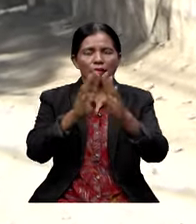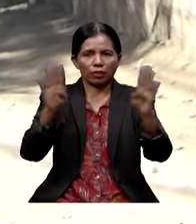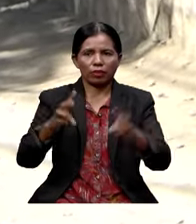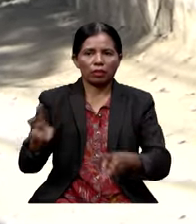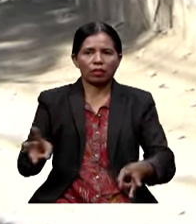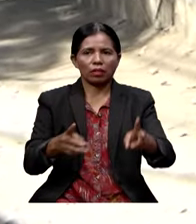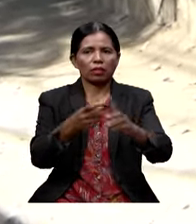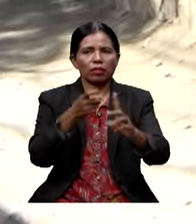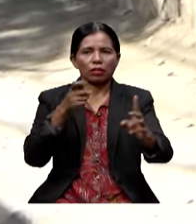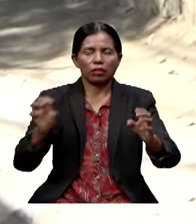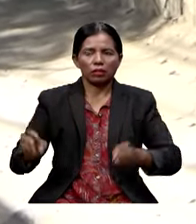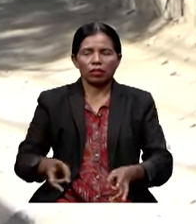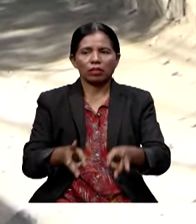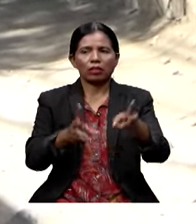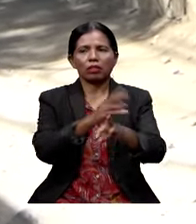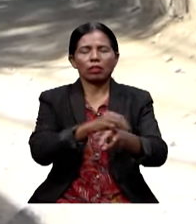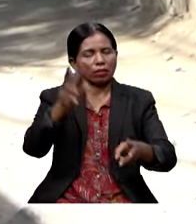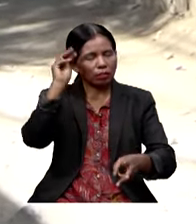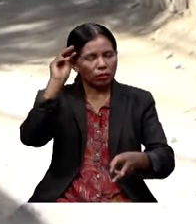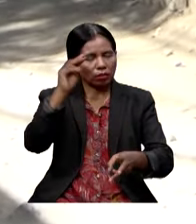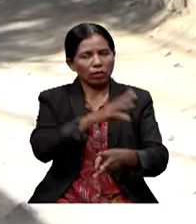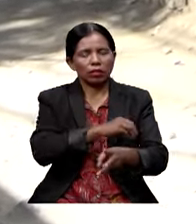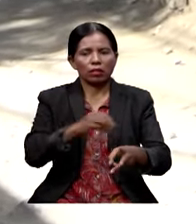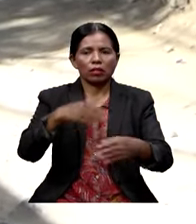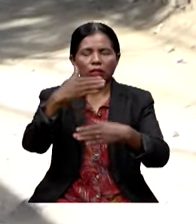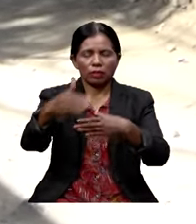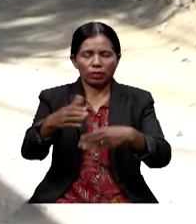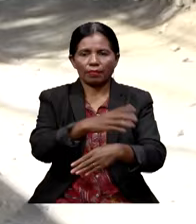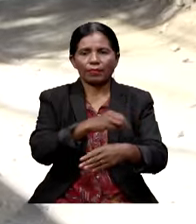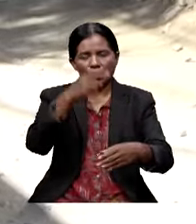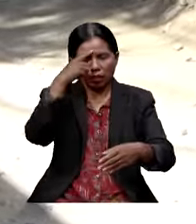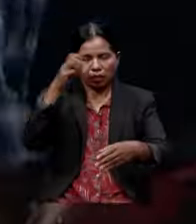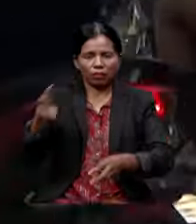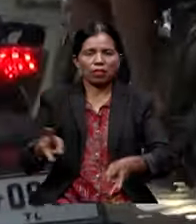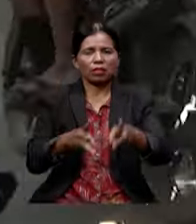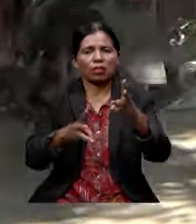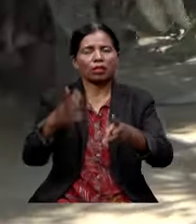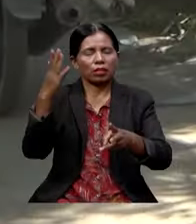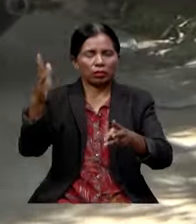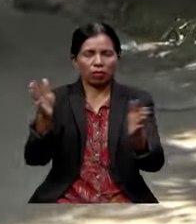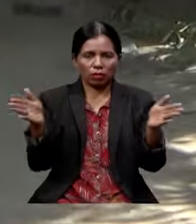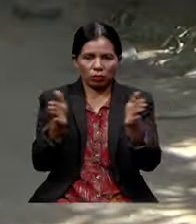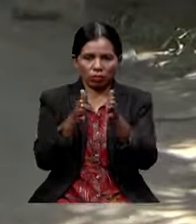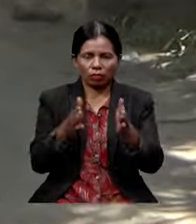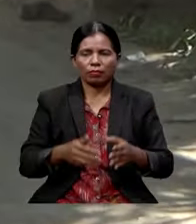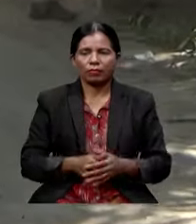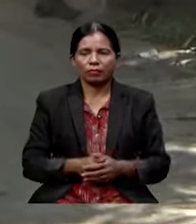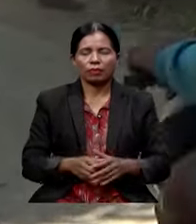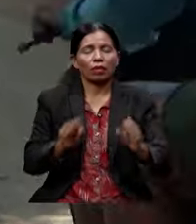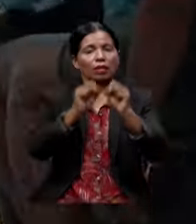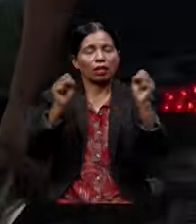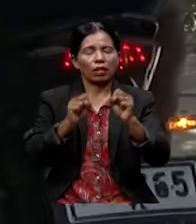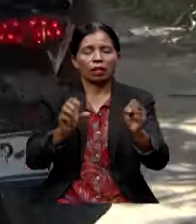estrada, use a estrada protocolo do Ministério da Defesa em um totaço Ibun, também a estrada refere Clot. E a sábado, fui